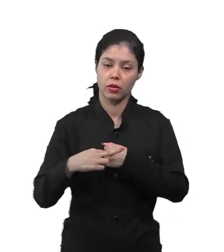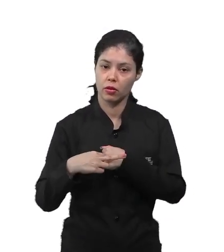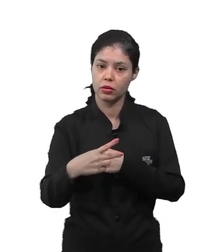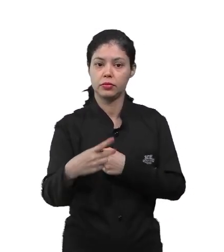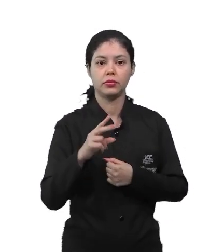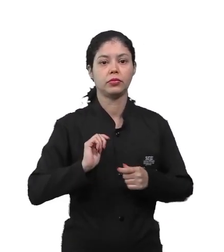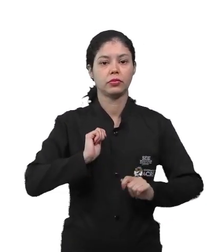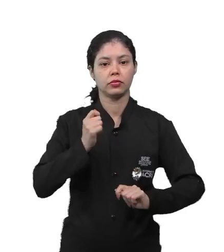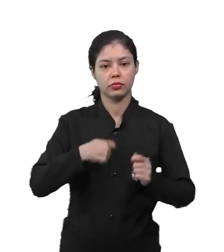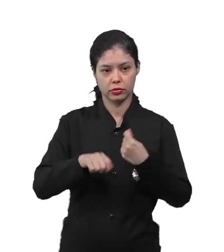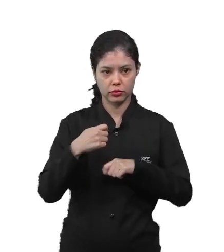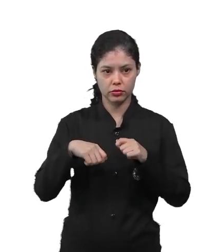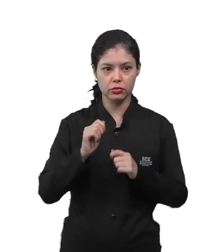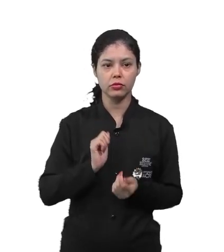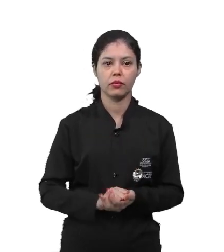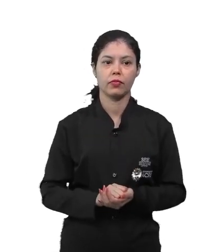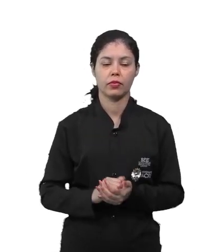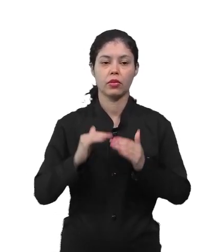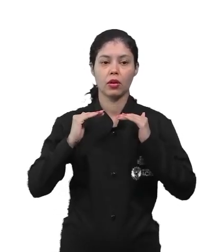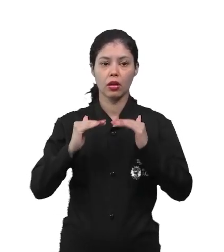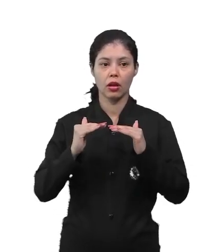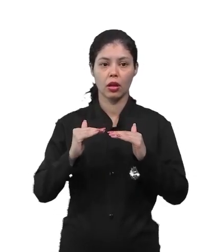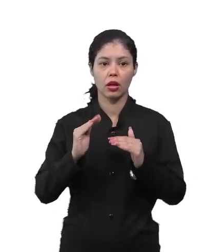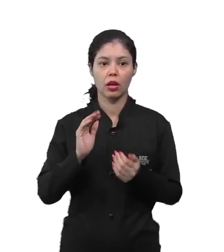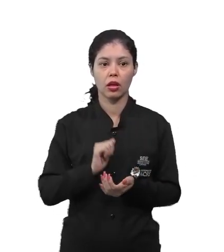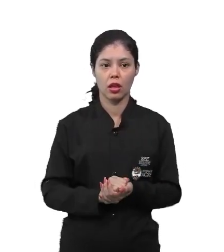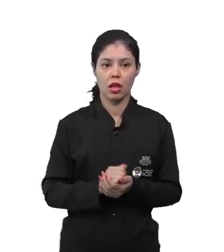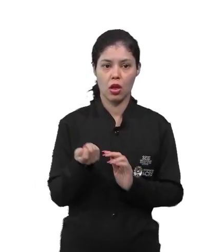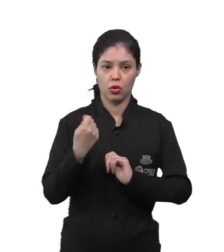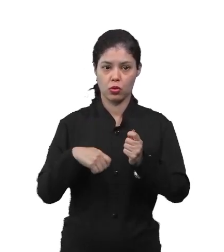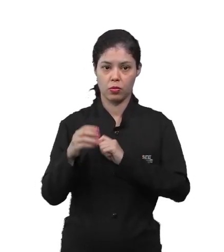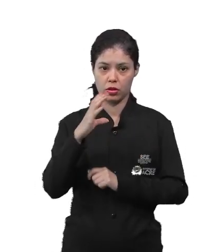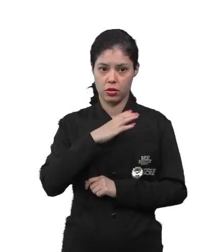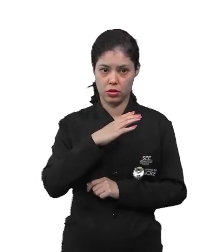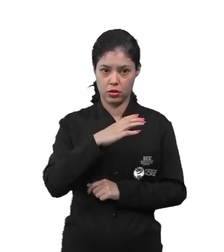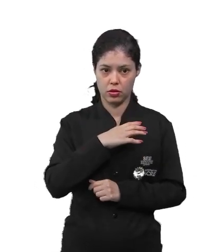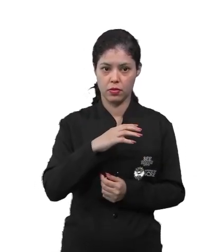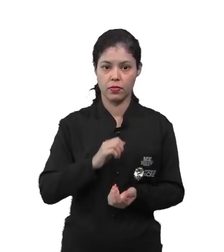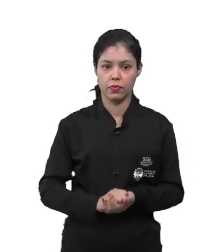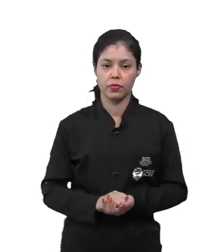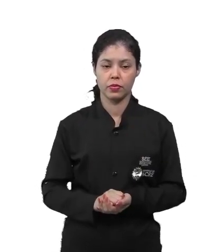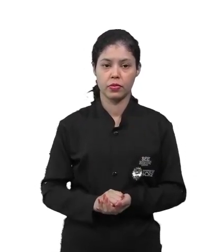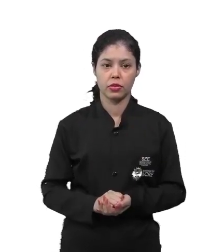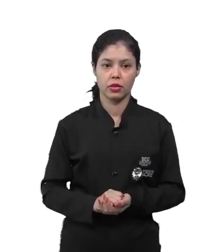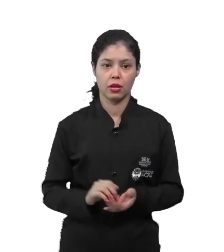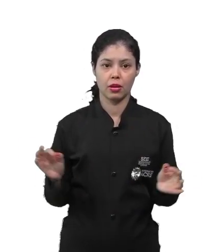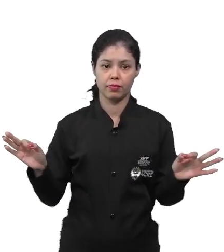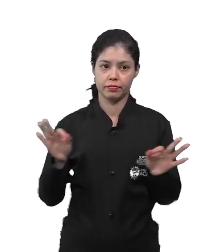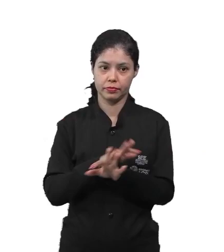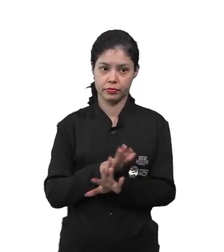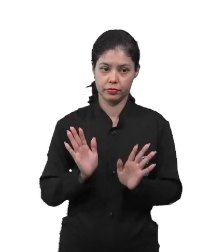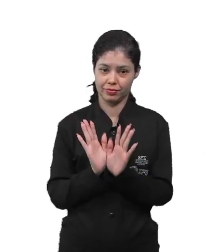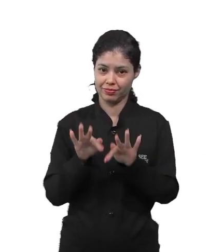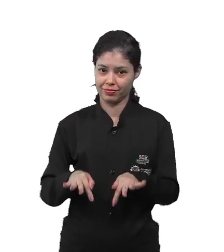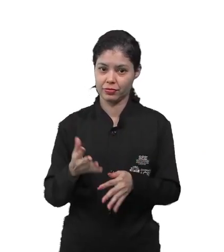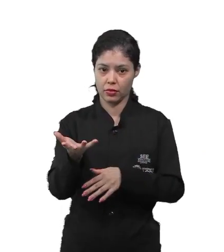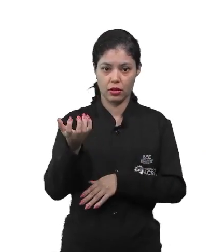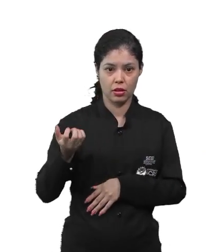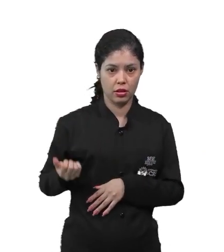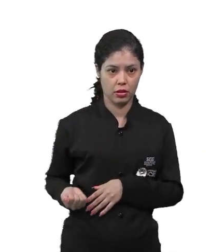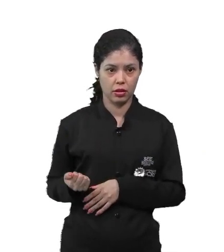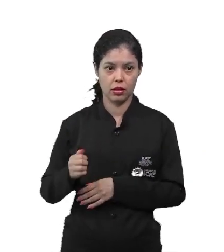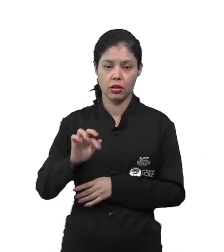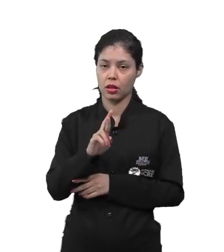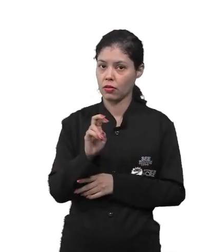Consequências econômicas. Instabilidade econômica nas cidades que são esvaziadas e nas que